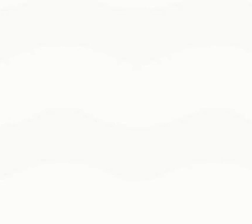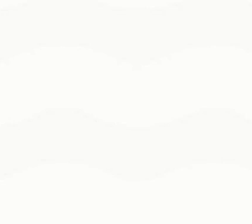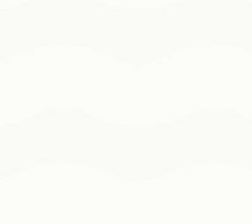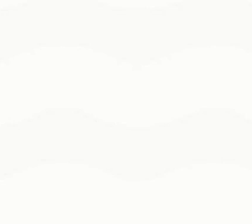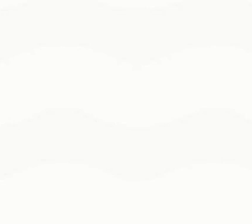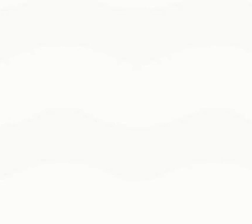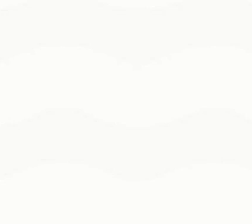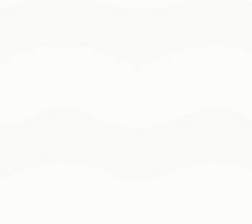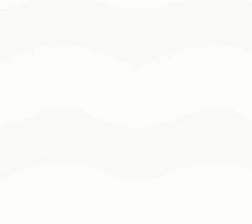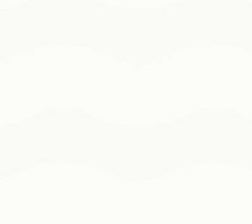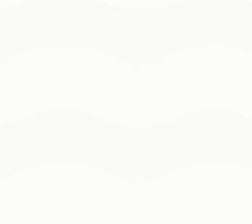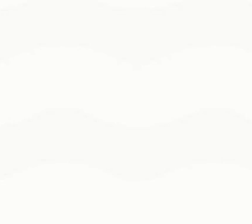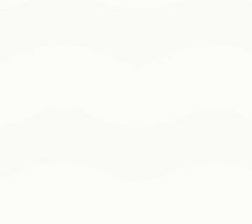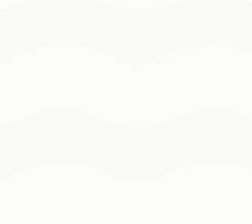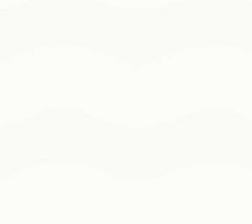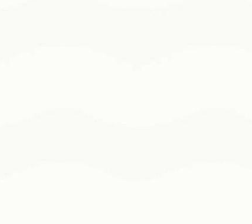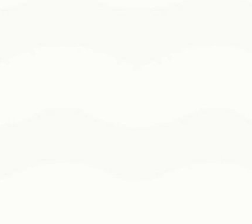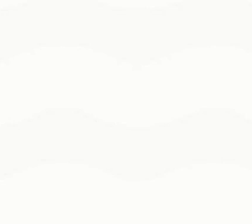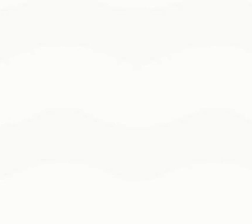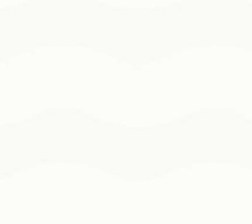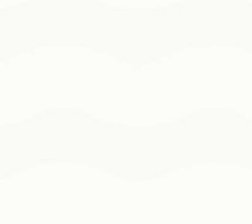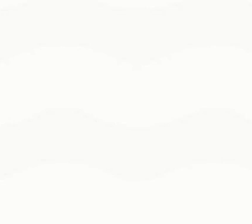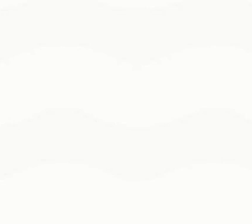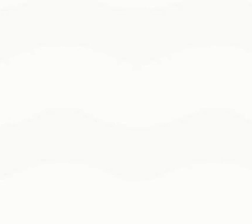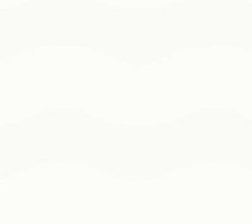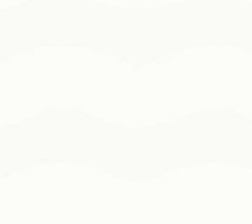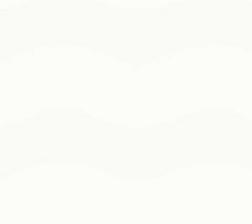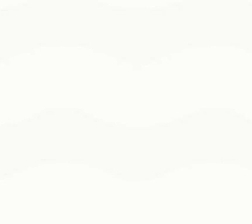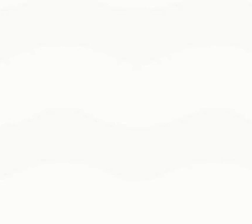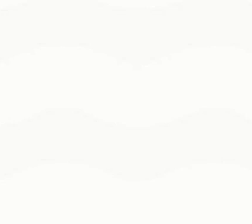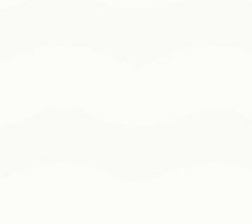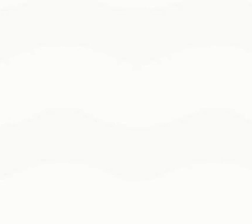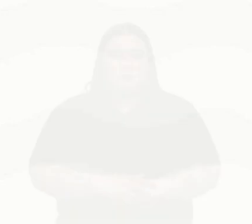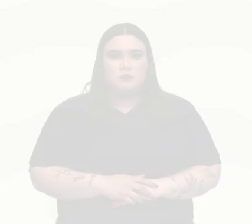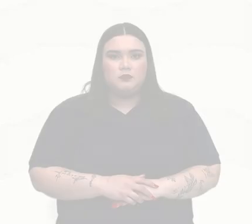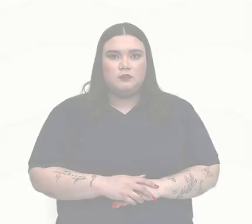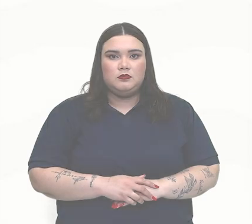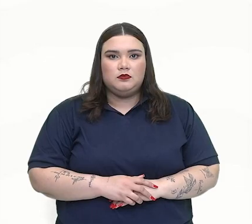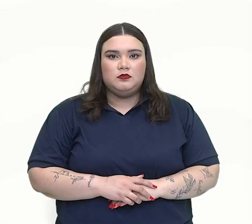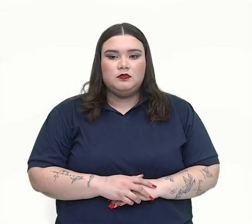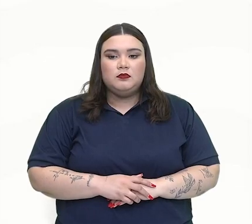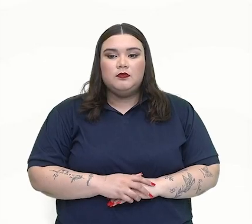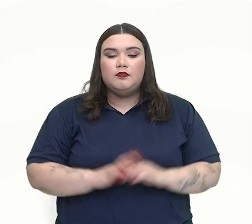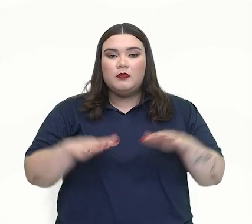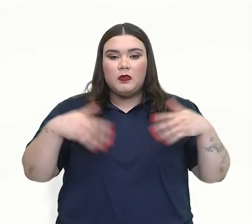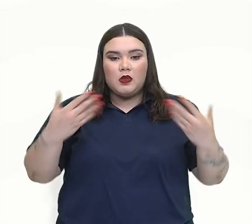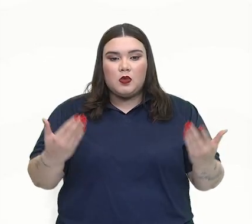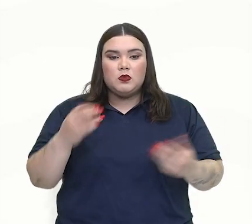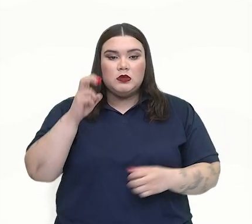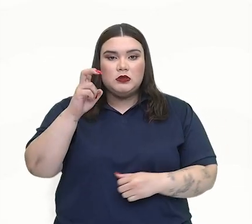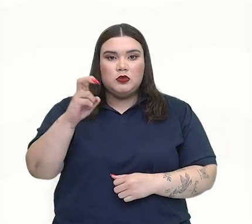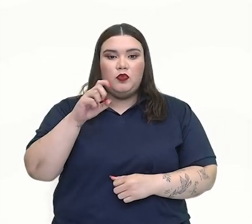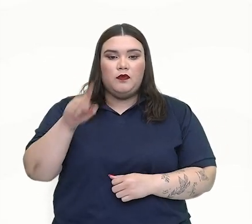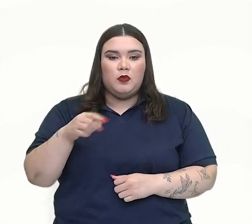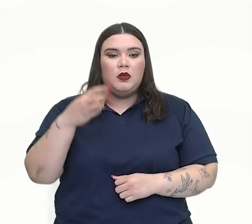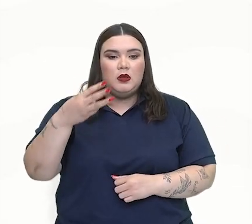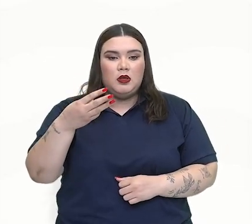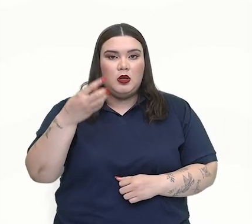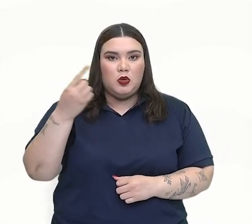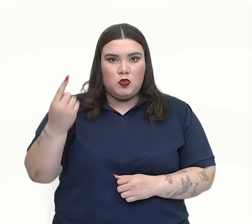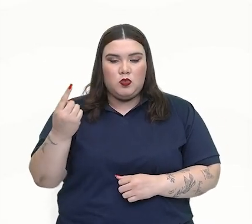5,31 decâmetro é a mesma coisa, é igual a 53,1 1,1 metro.